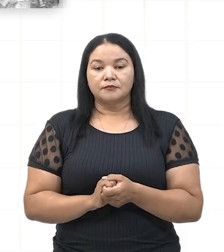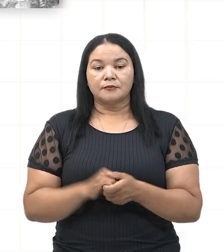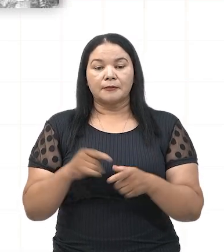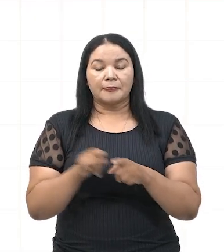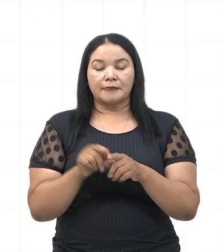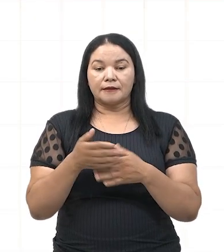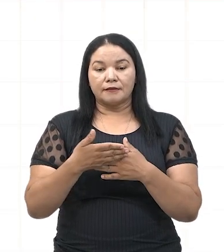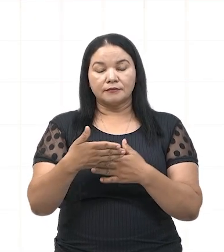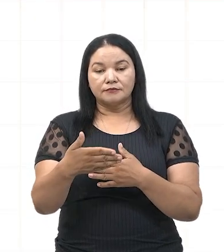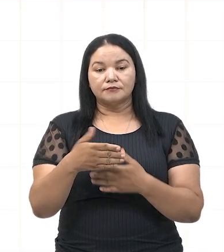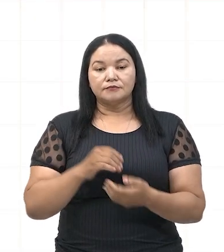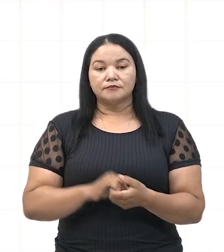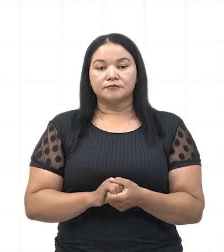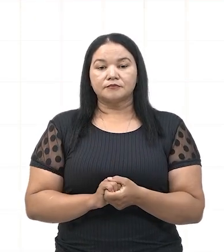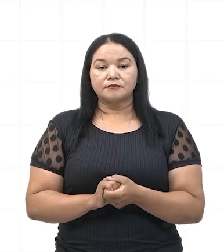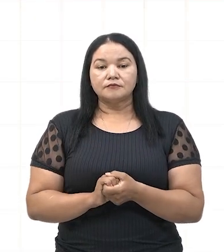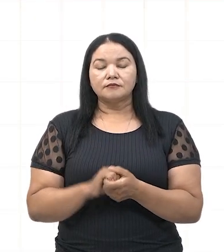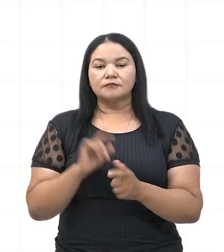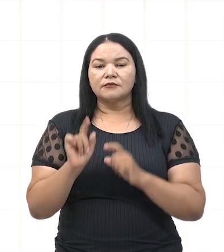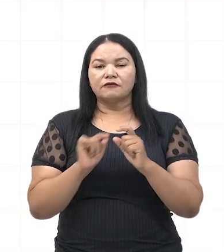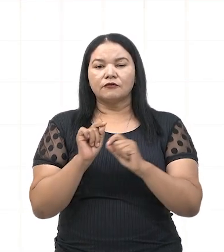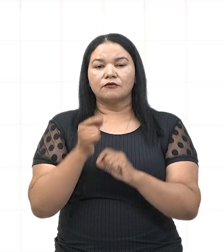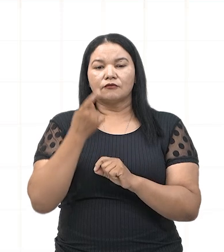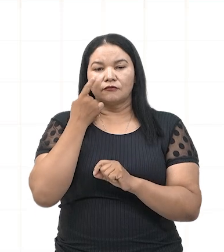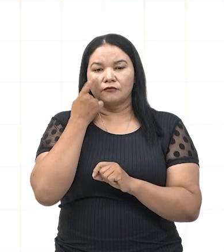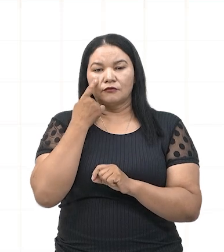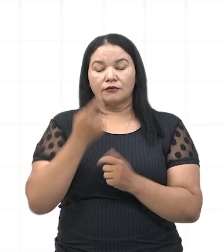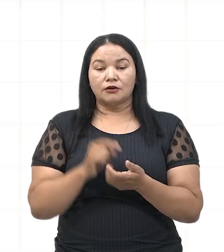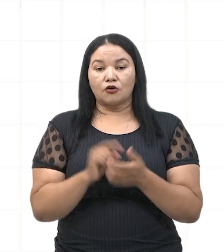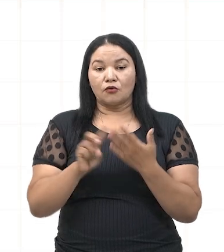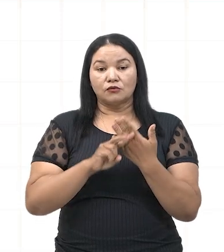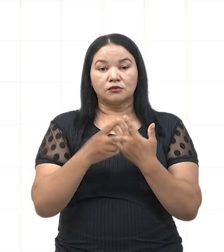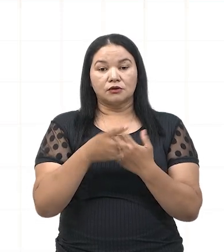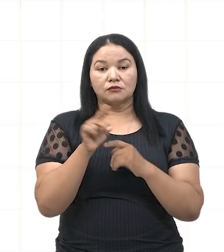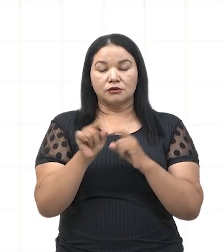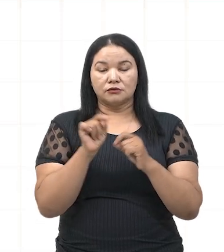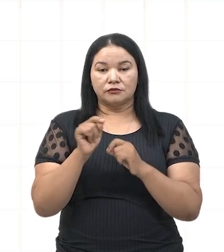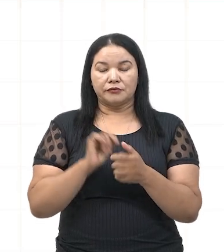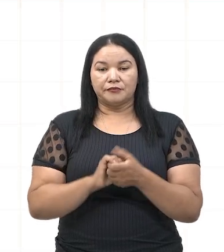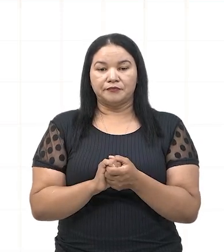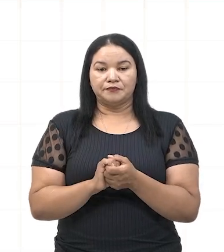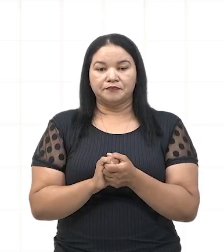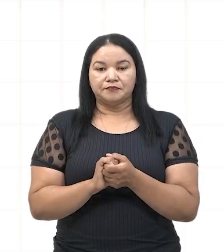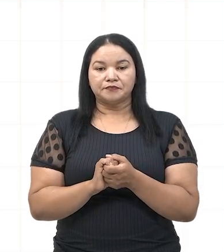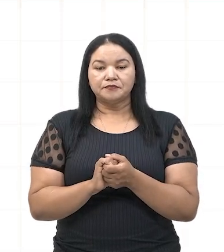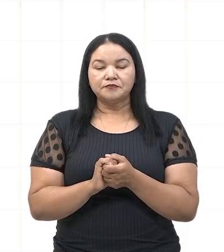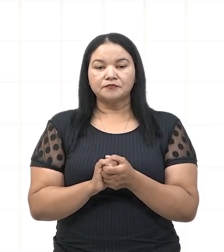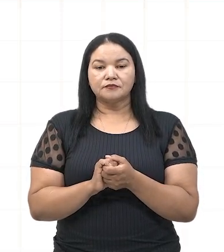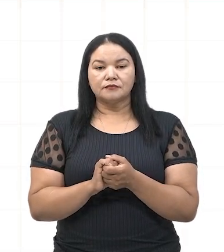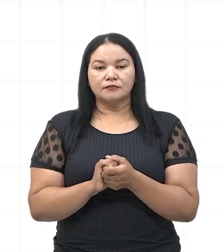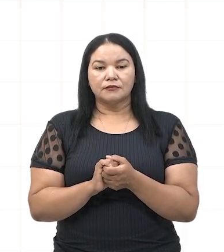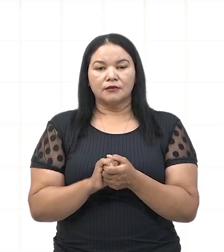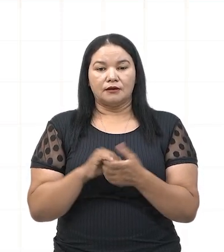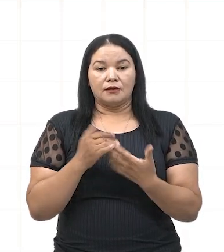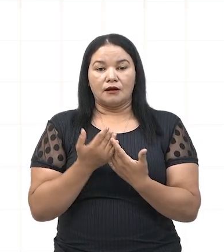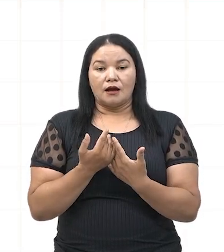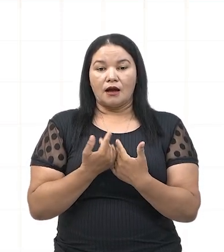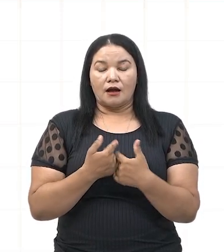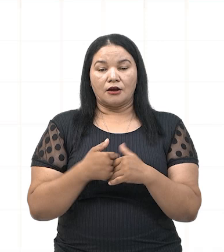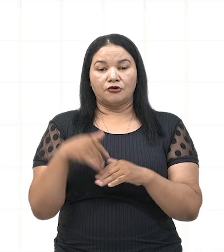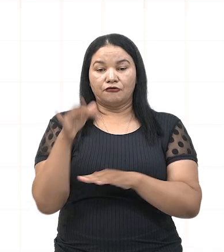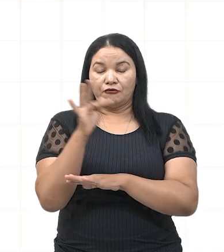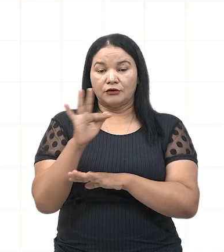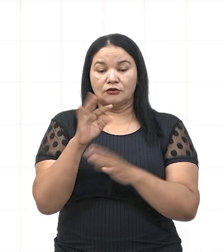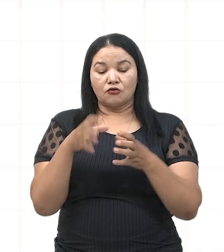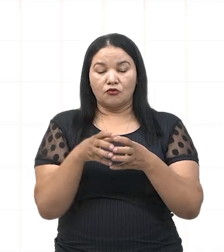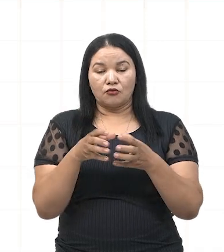Continuando, vamos agora conhecer as consequências desta revolta. Derrota dos